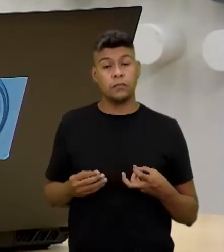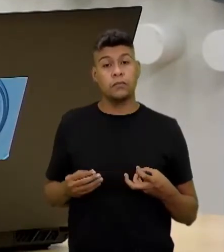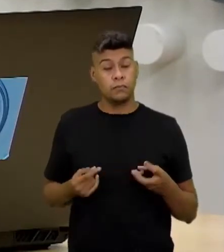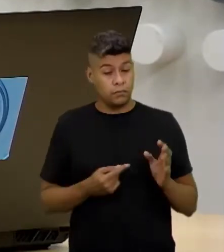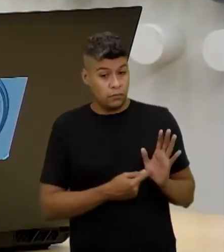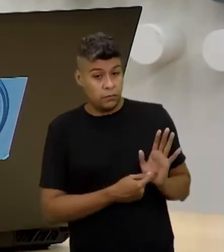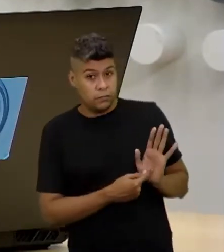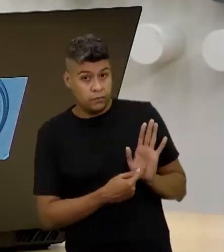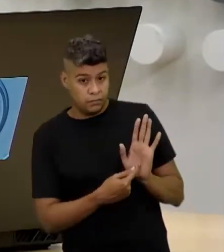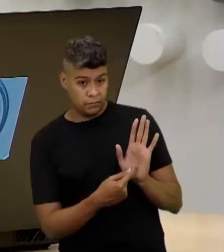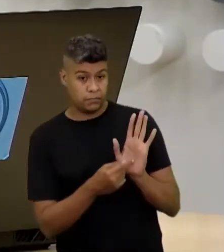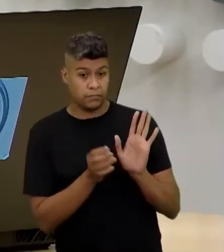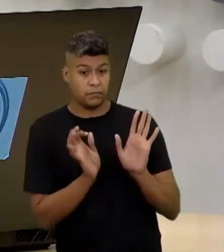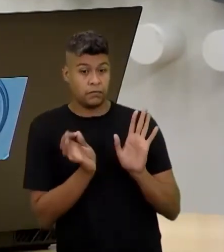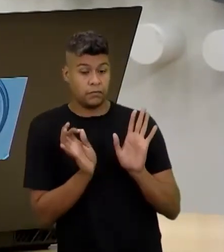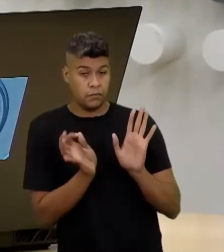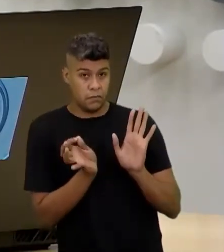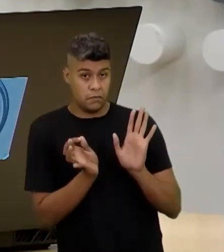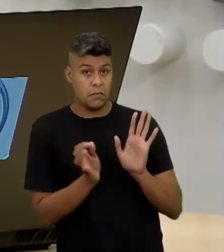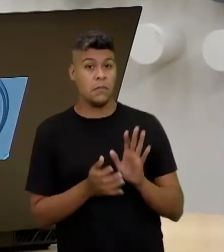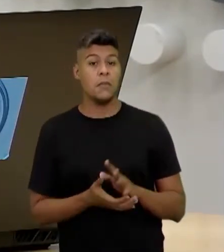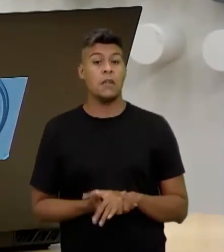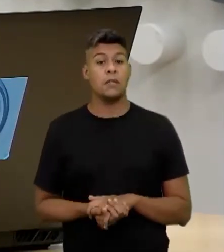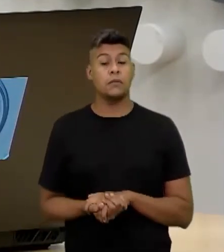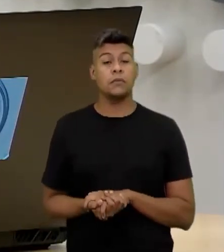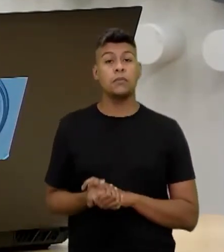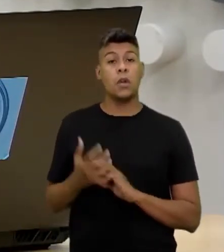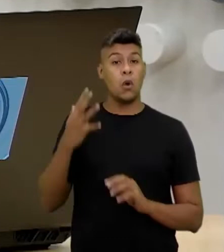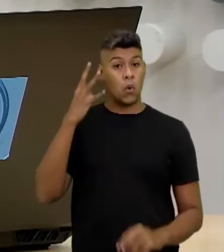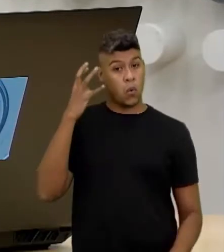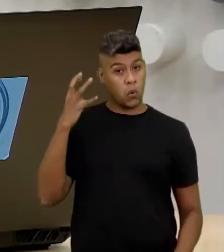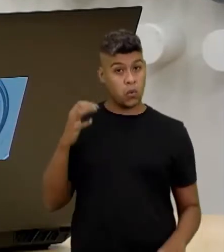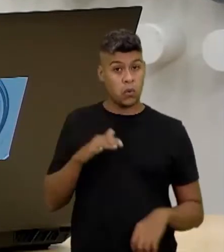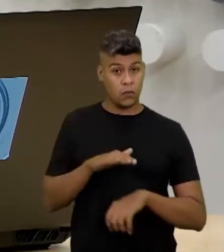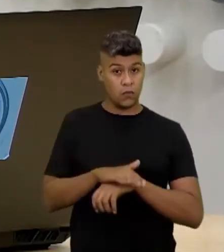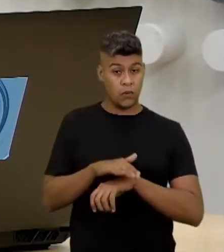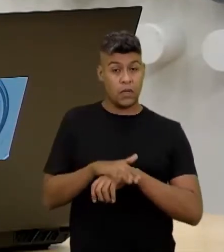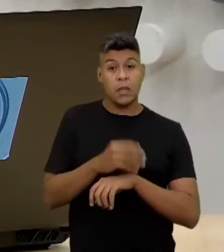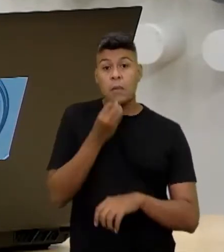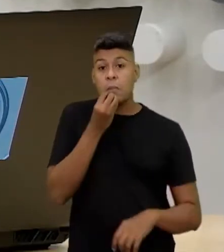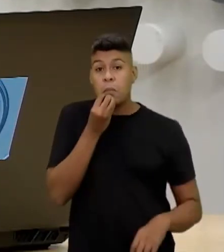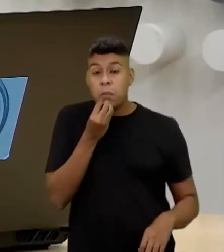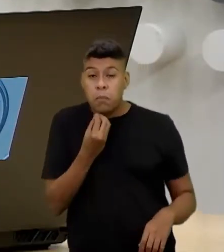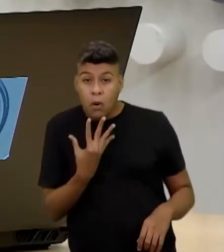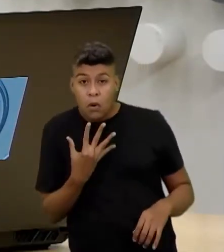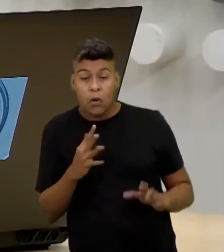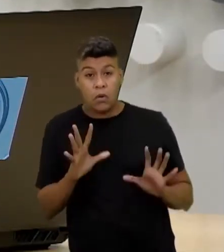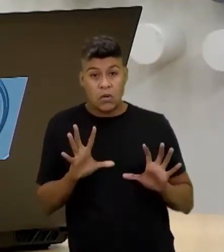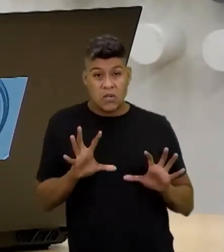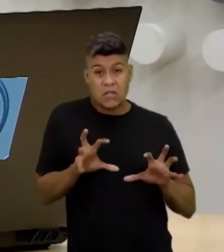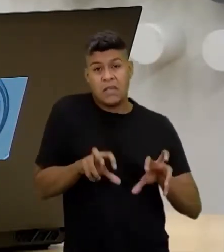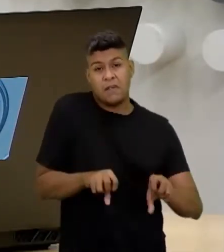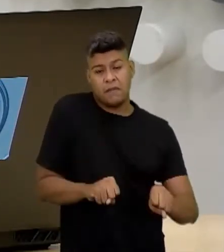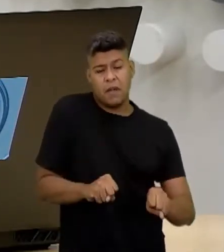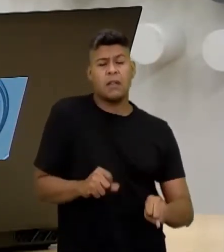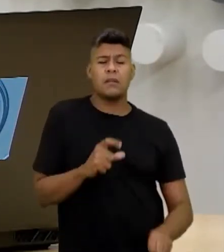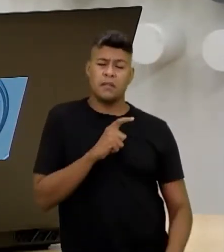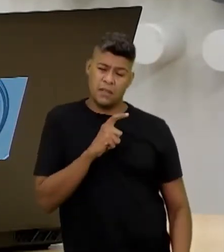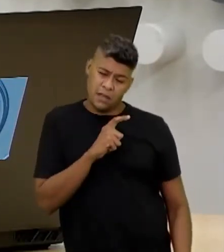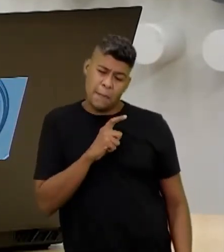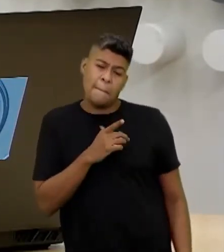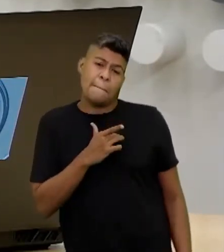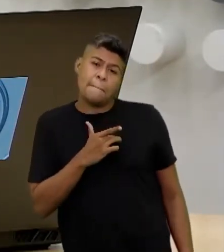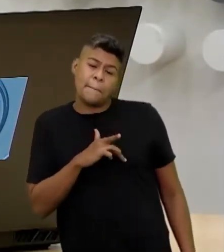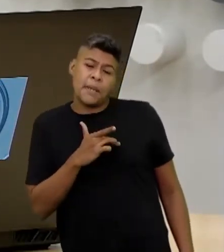retrato bom né que o Russo faz do bom selvagem que era piedoso